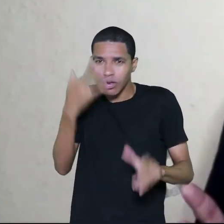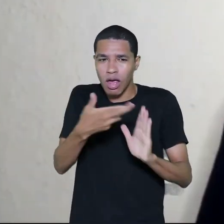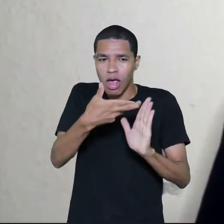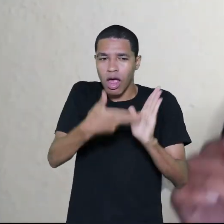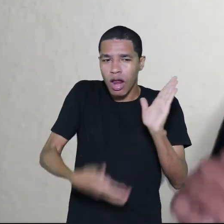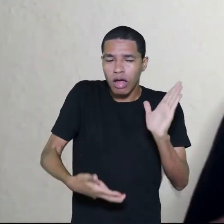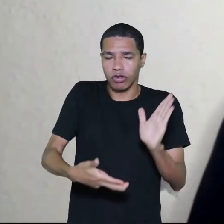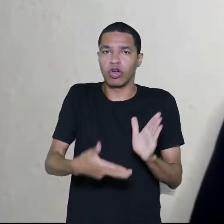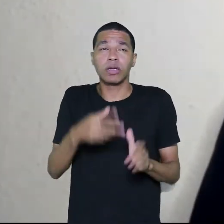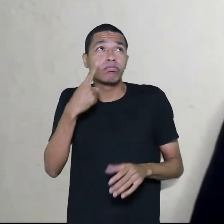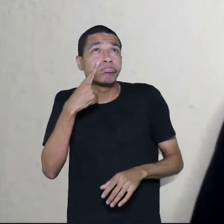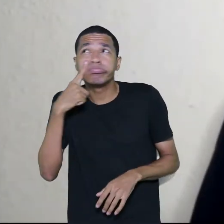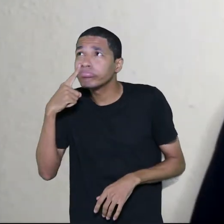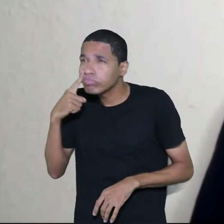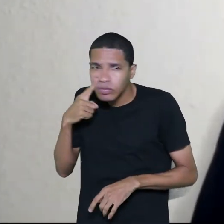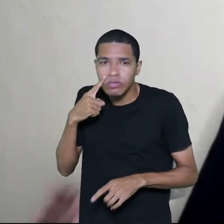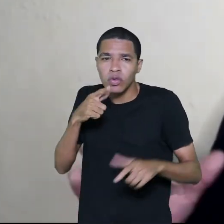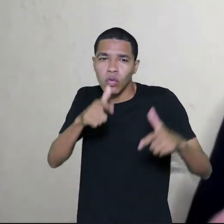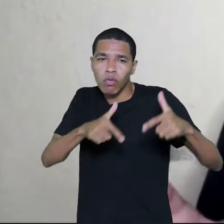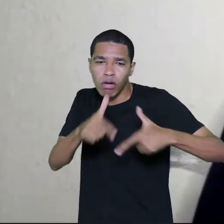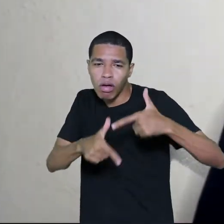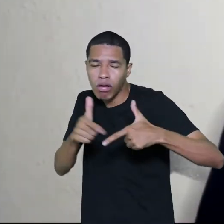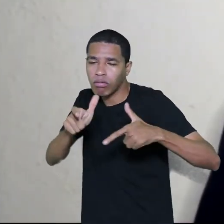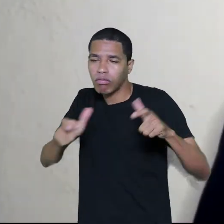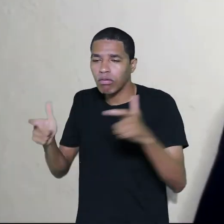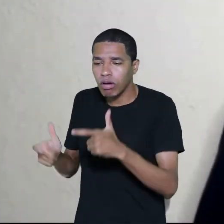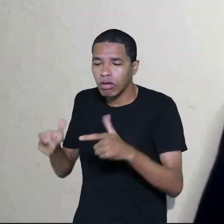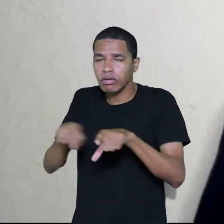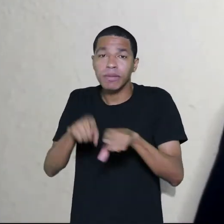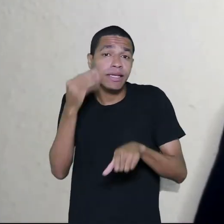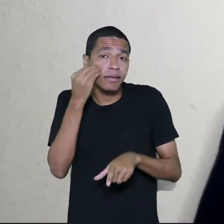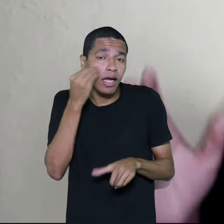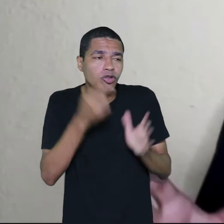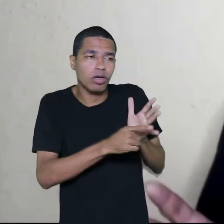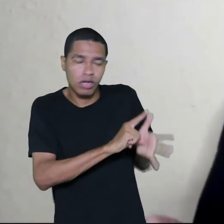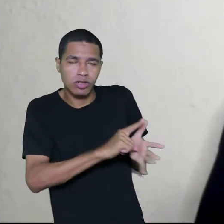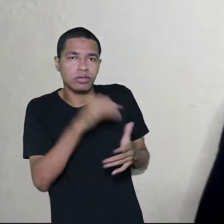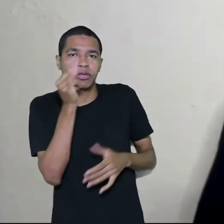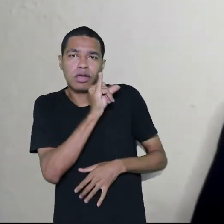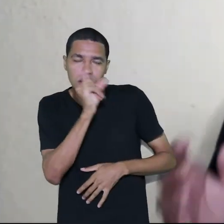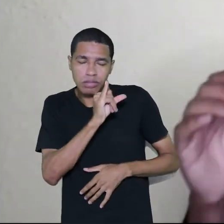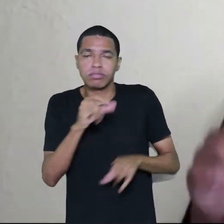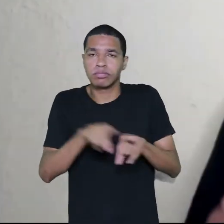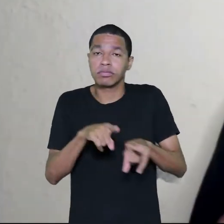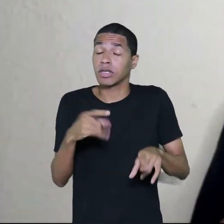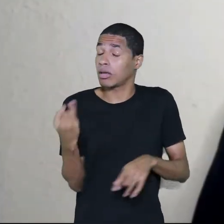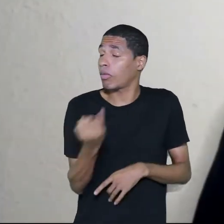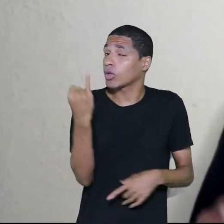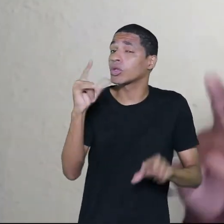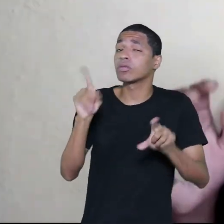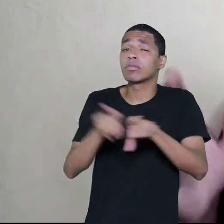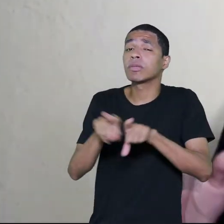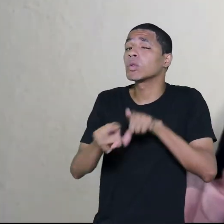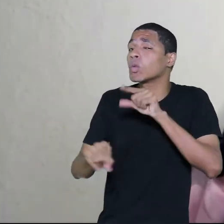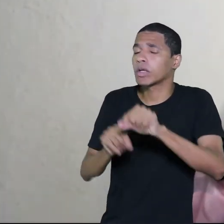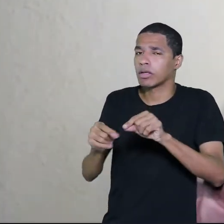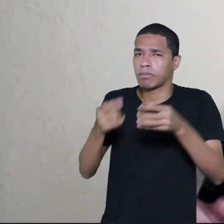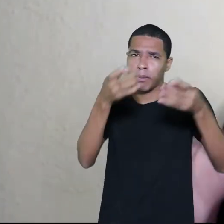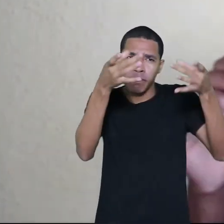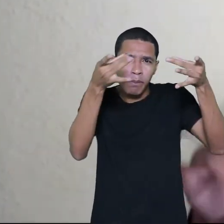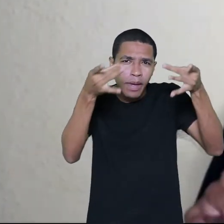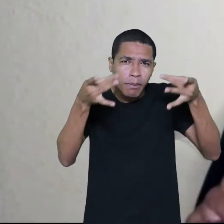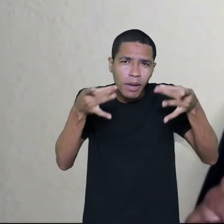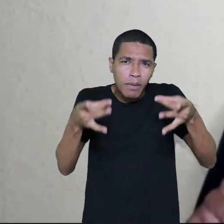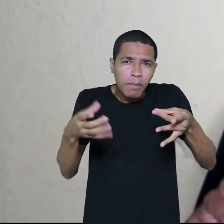de inspeções feitas no local de trabalho e também testes de isolações elétricas. E também é importante que se faça